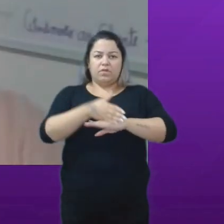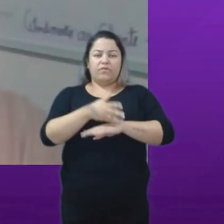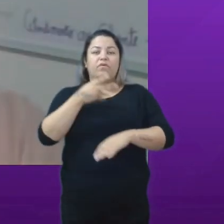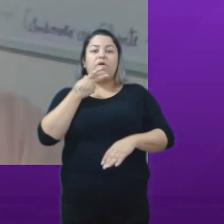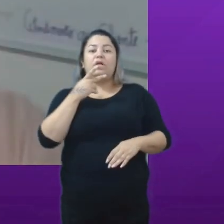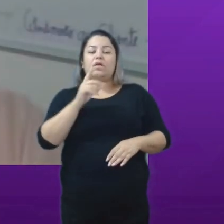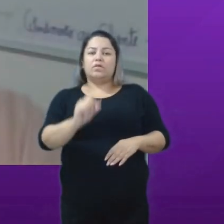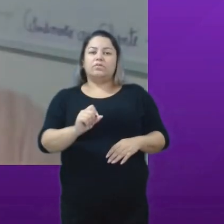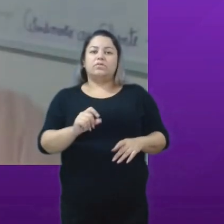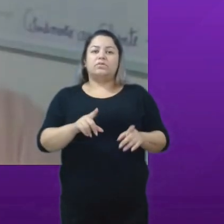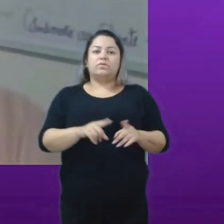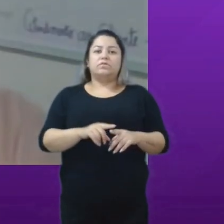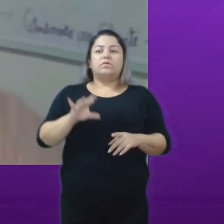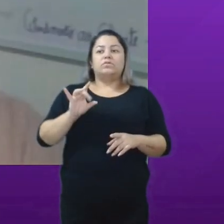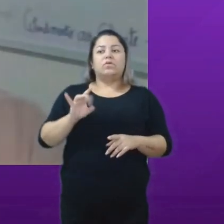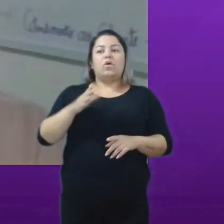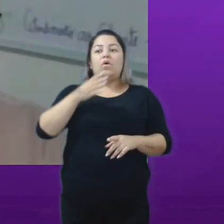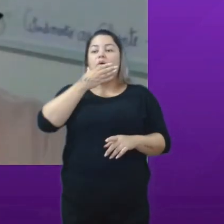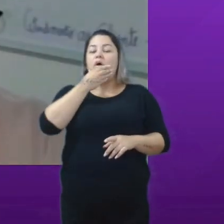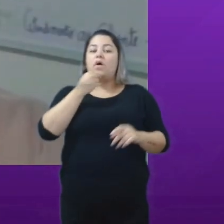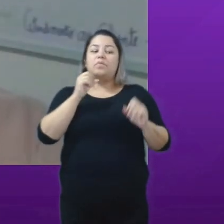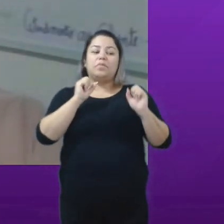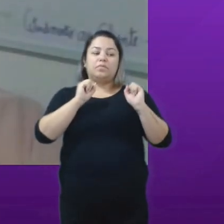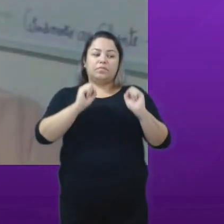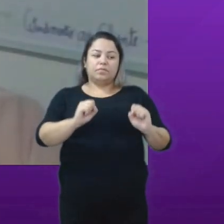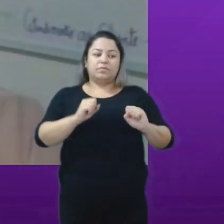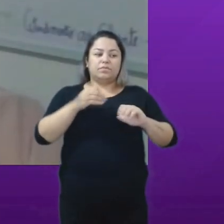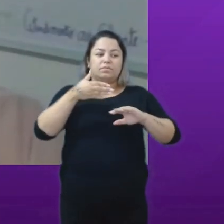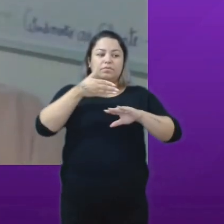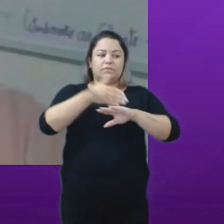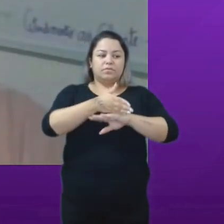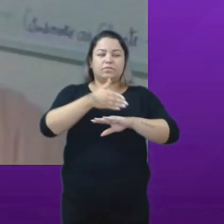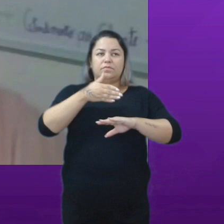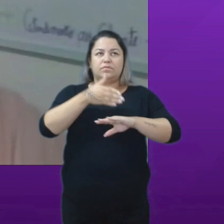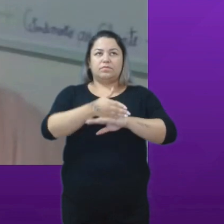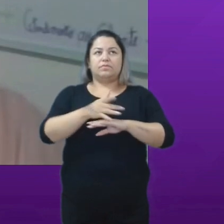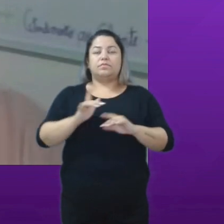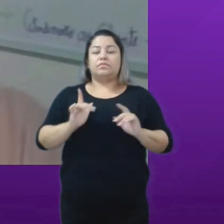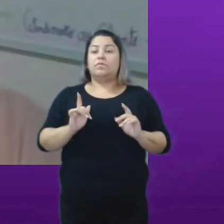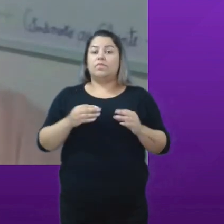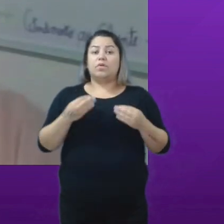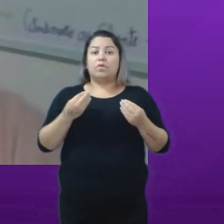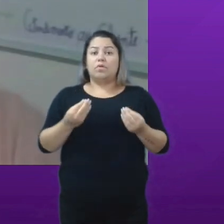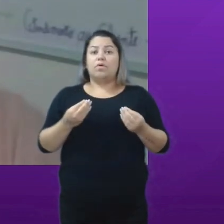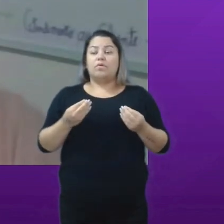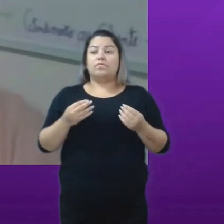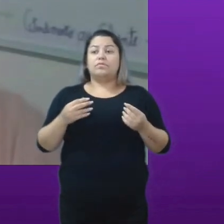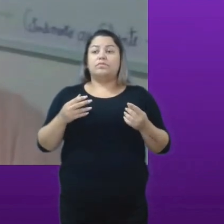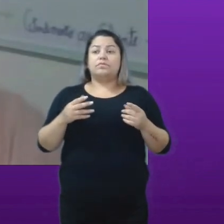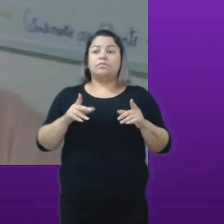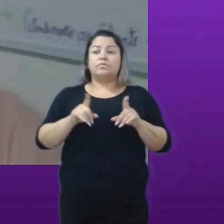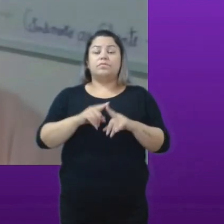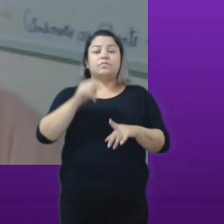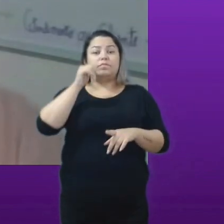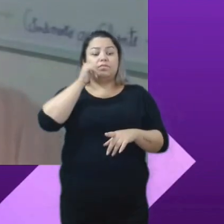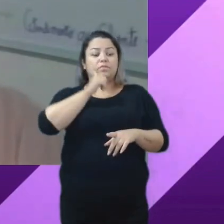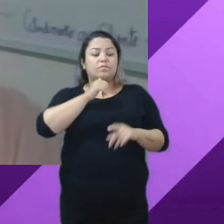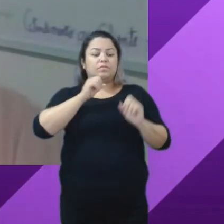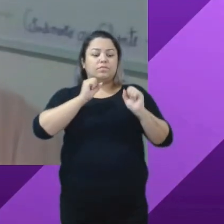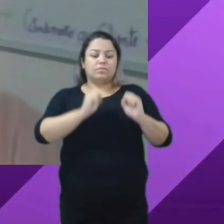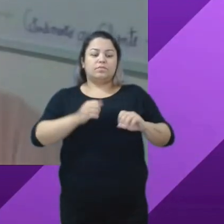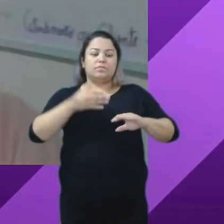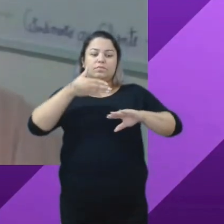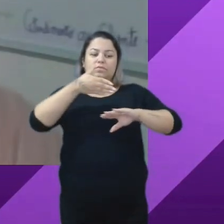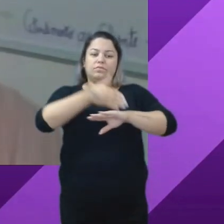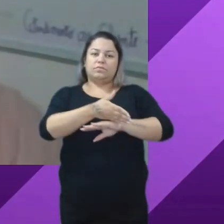não são só os homens que podem e devem ter acesso a essas ferramentas. O que a gente quer é que mais mulheres possam acessá-las e que